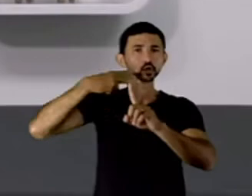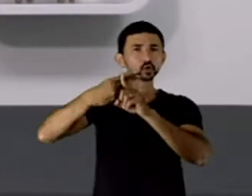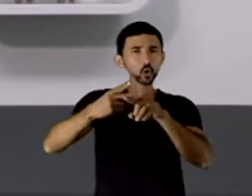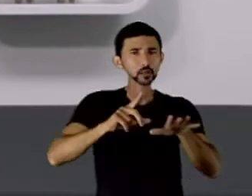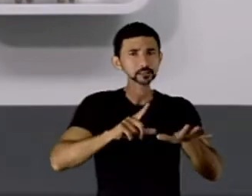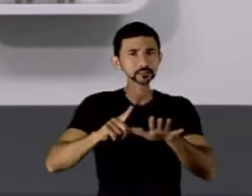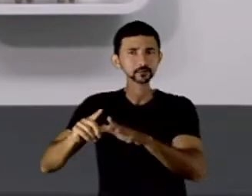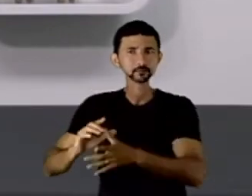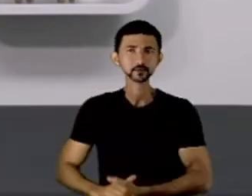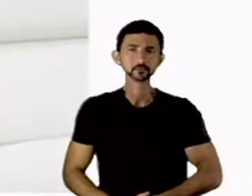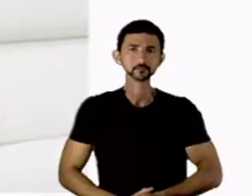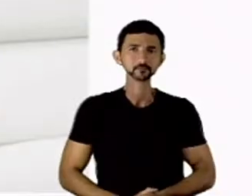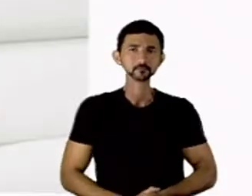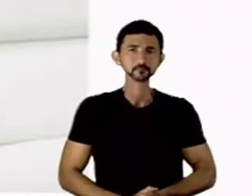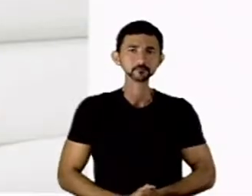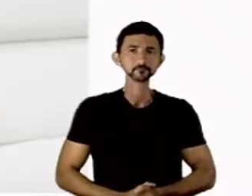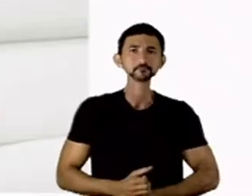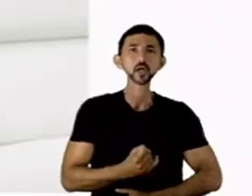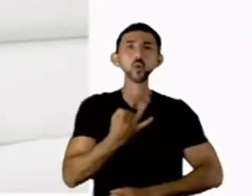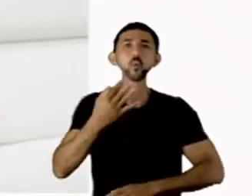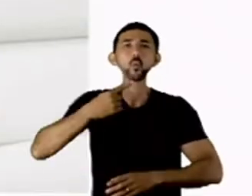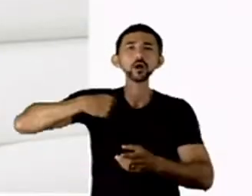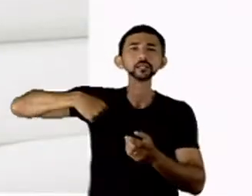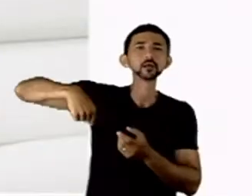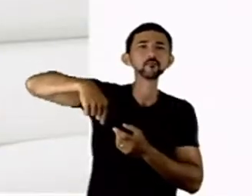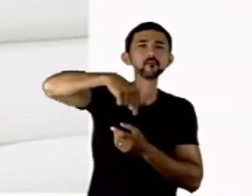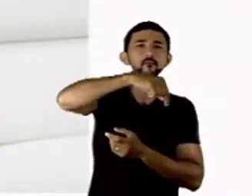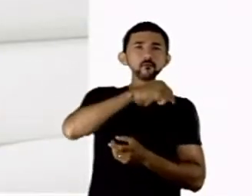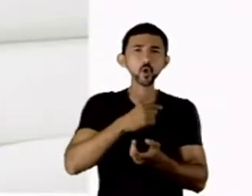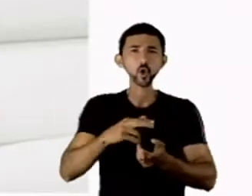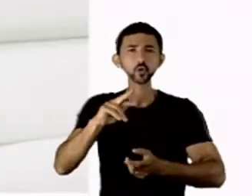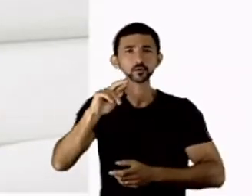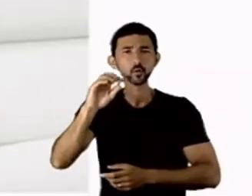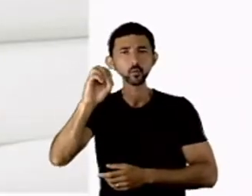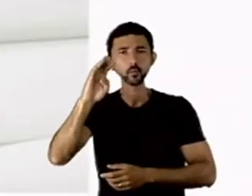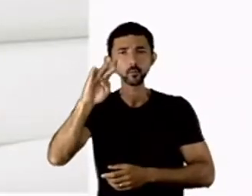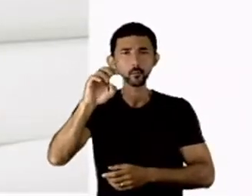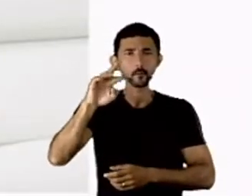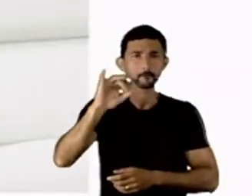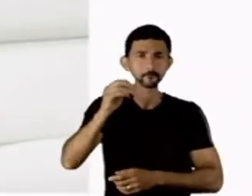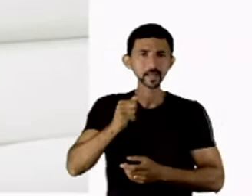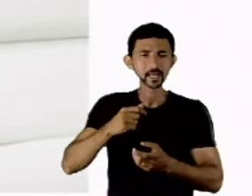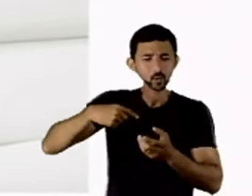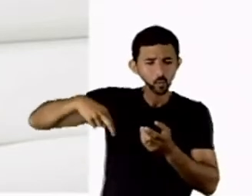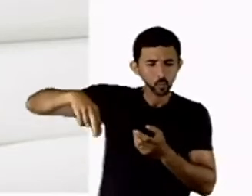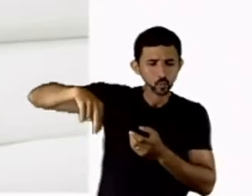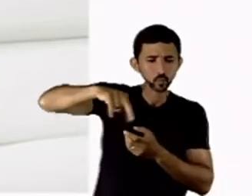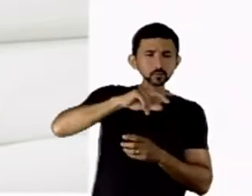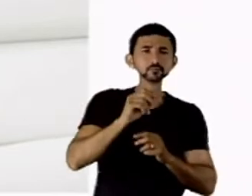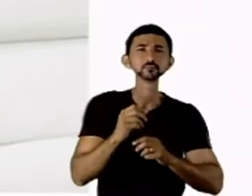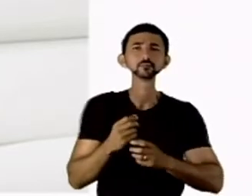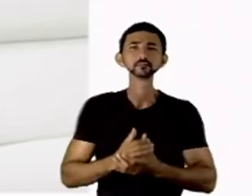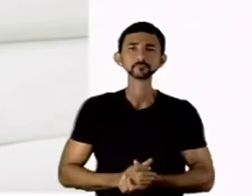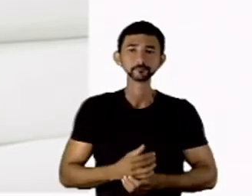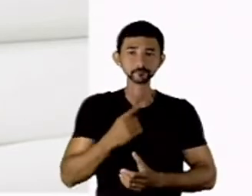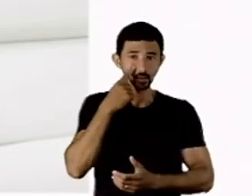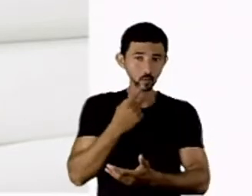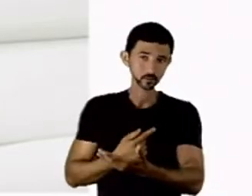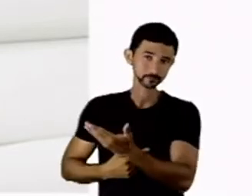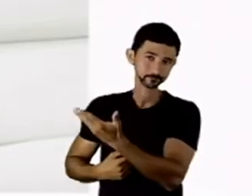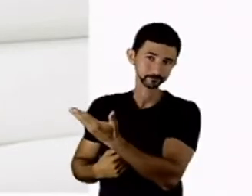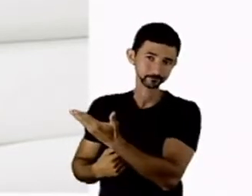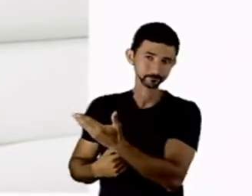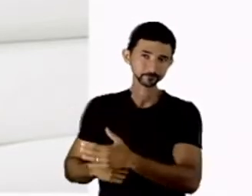Quantas voltas Robério dará na quinta semana? Olha aqui na tela que eu vou